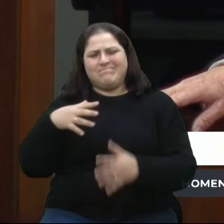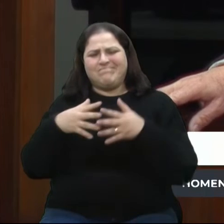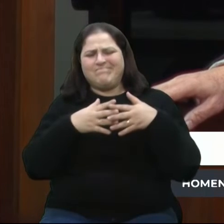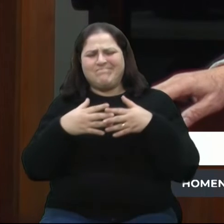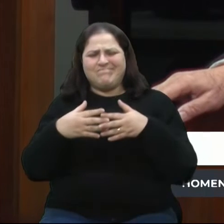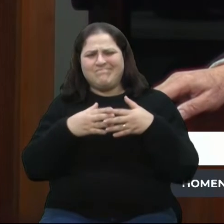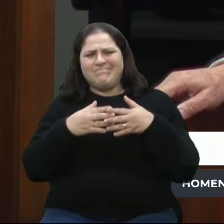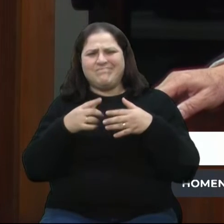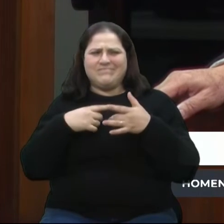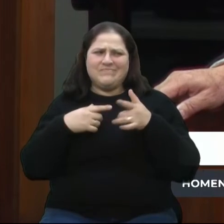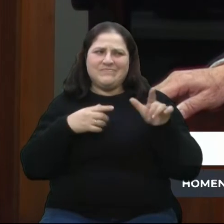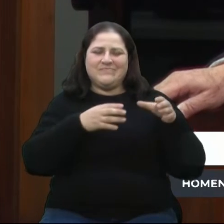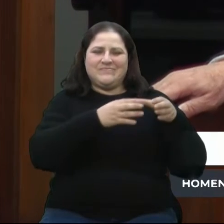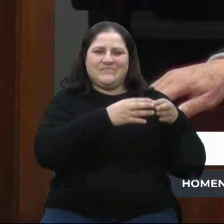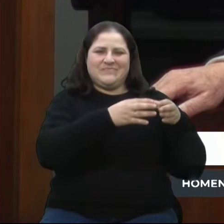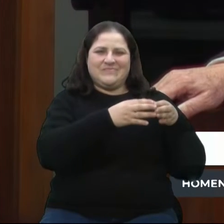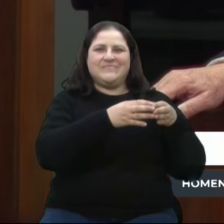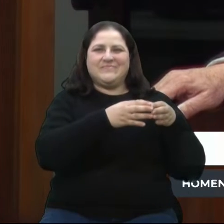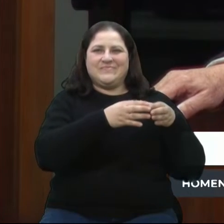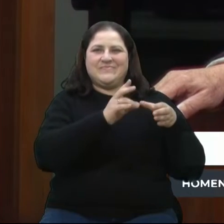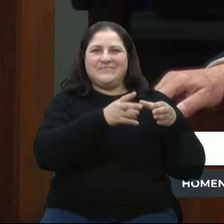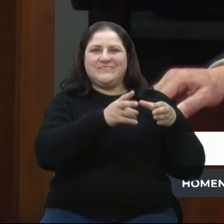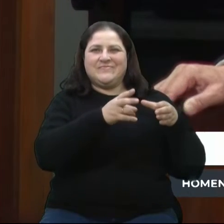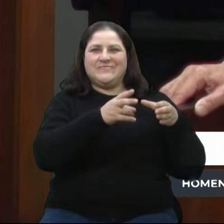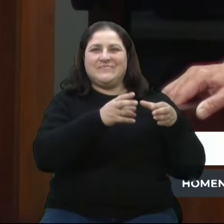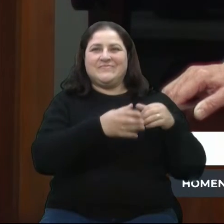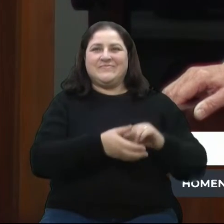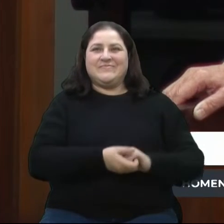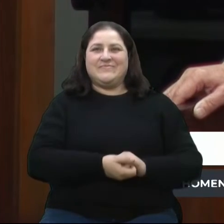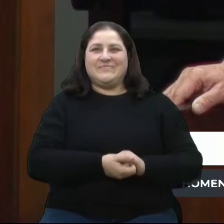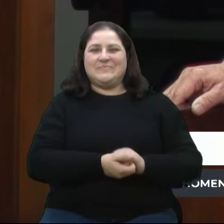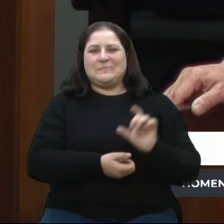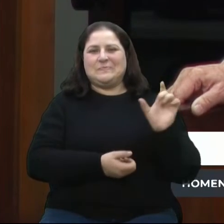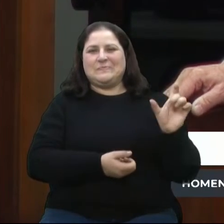Zé Scarpone, né, que era na volta, que gavei aquele nome ali.